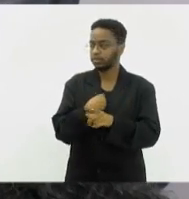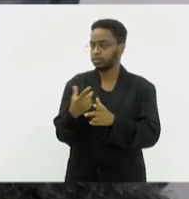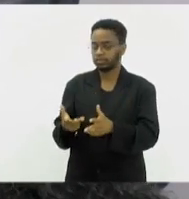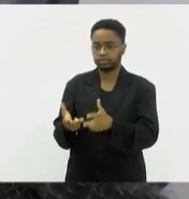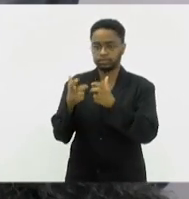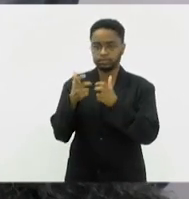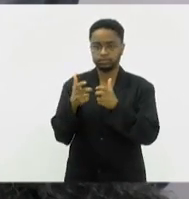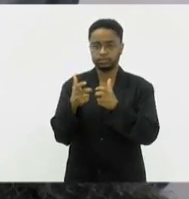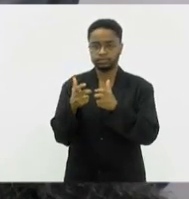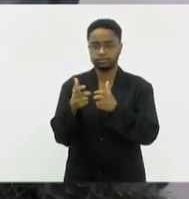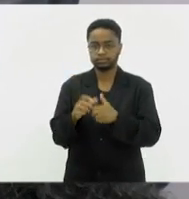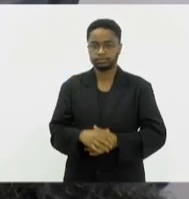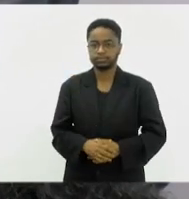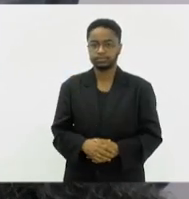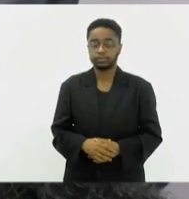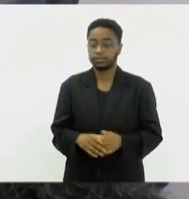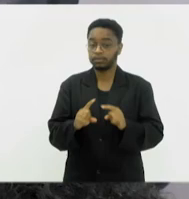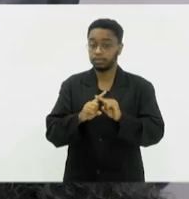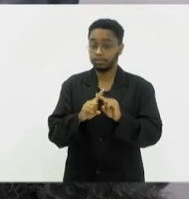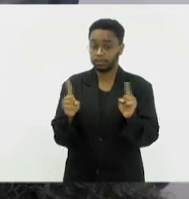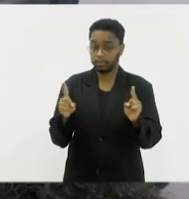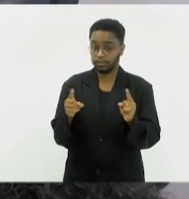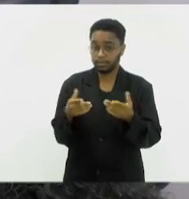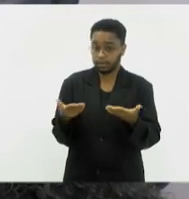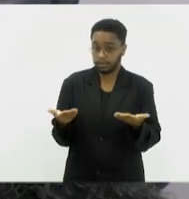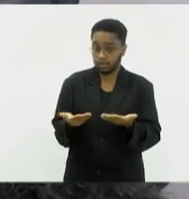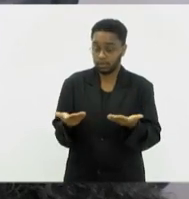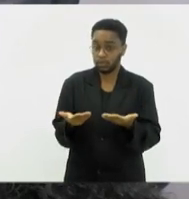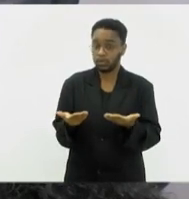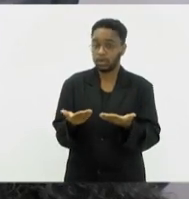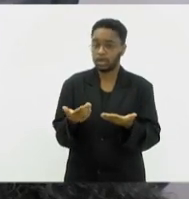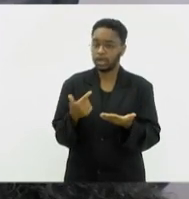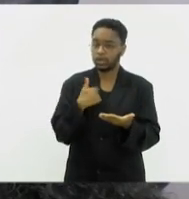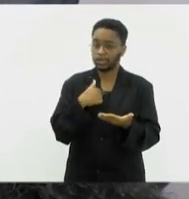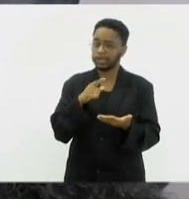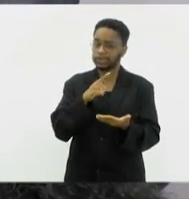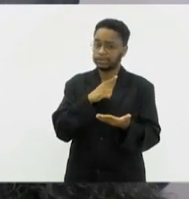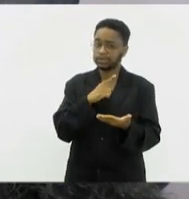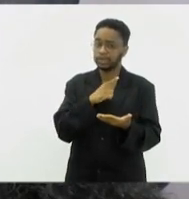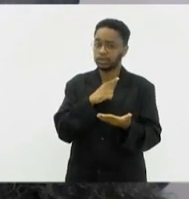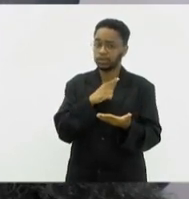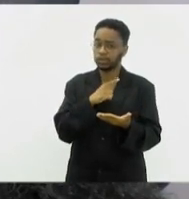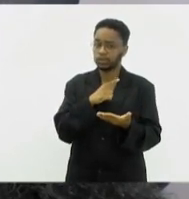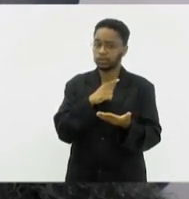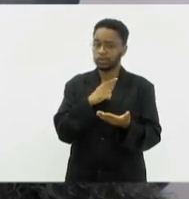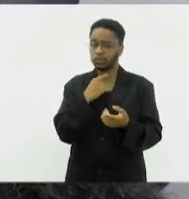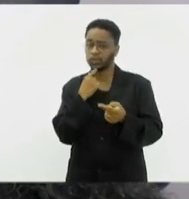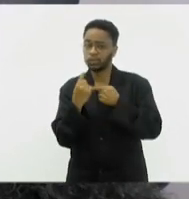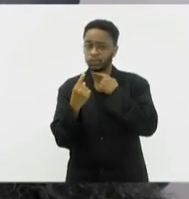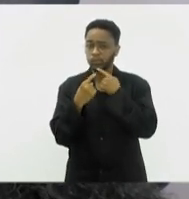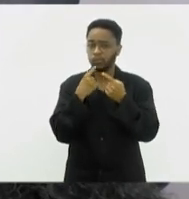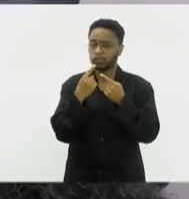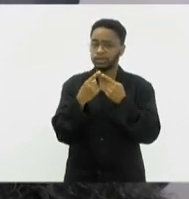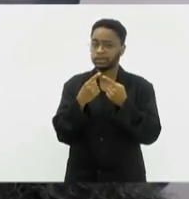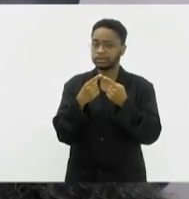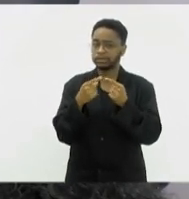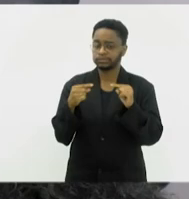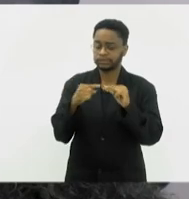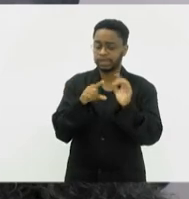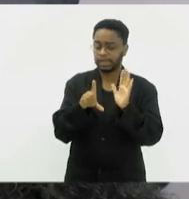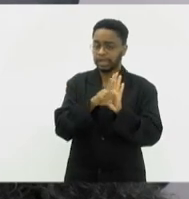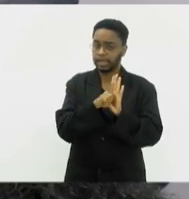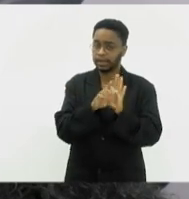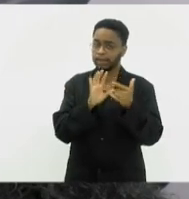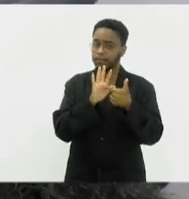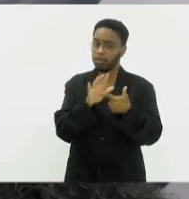reconhecimento também. Agora, eu me atenho muito às questões legais, que está estampado aqui no texto da lei,